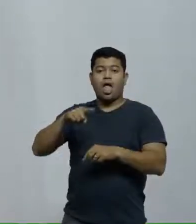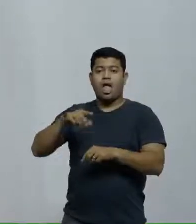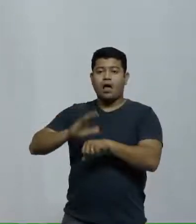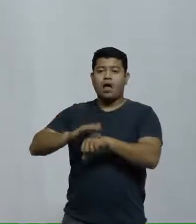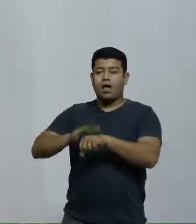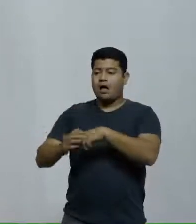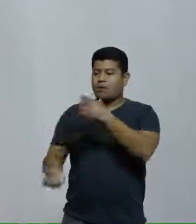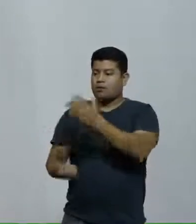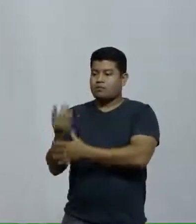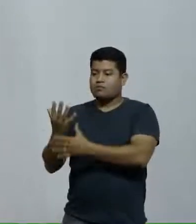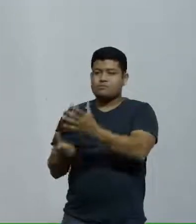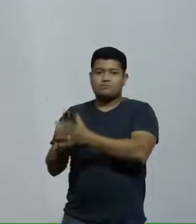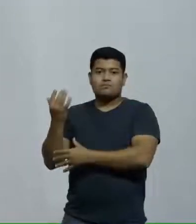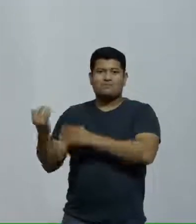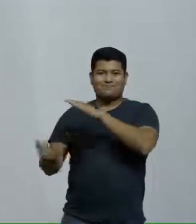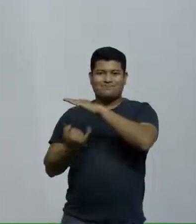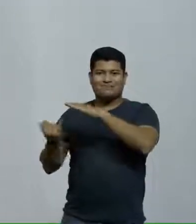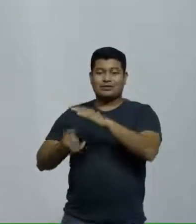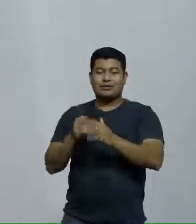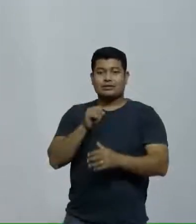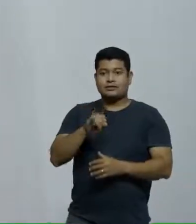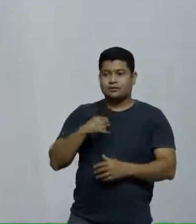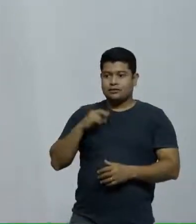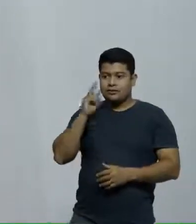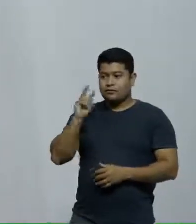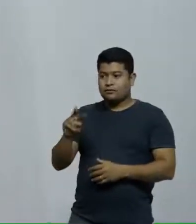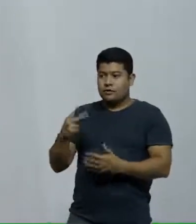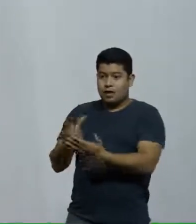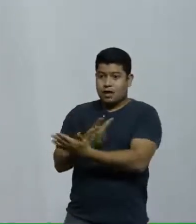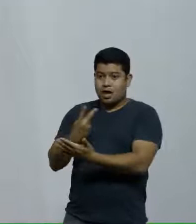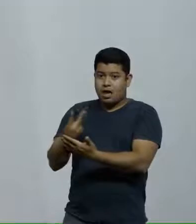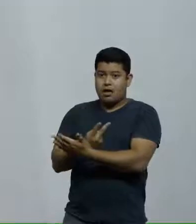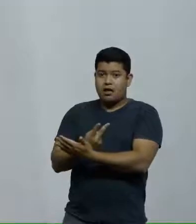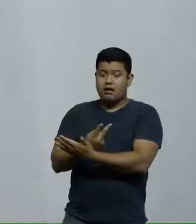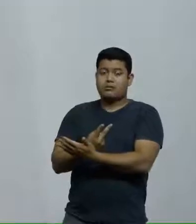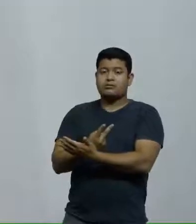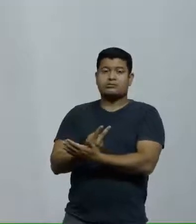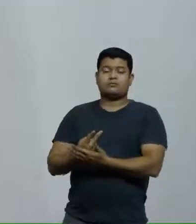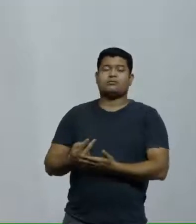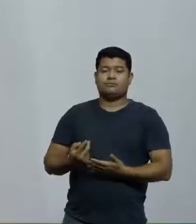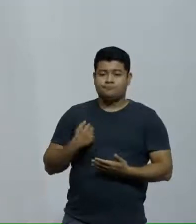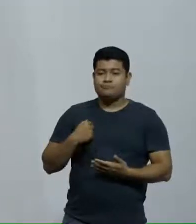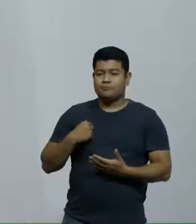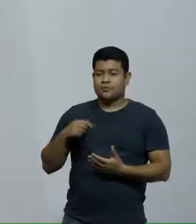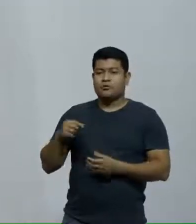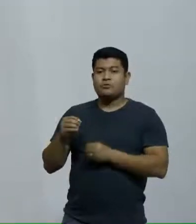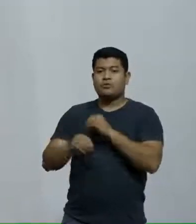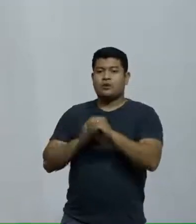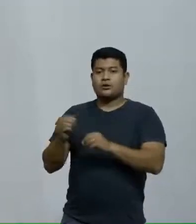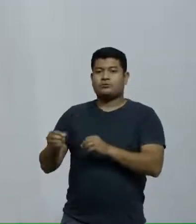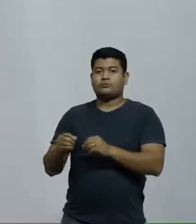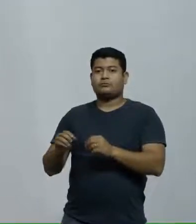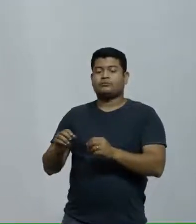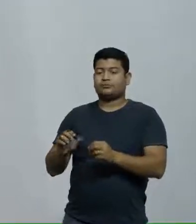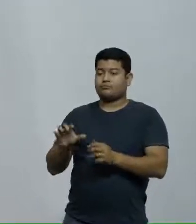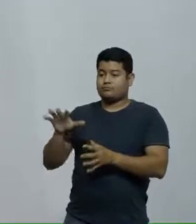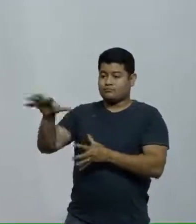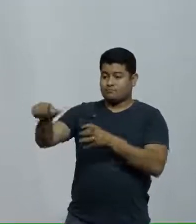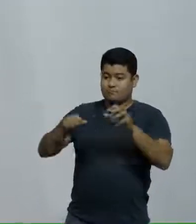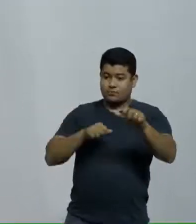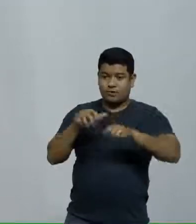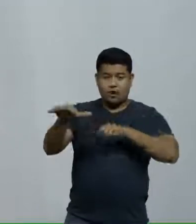nós, constatando alguma irregularidade, a gente recolhe aquele material das prateleiras,